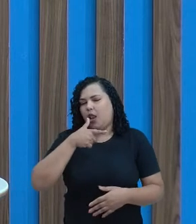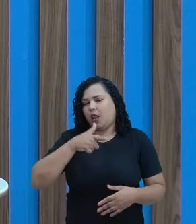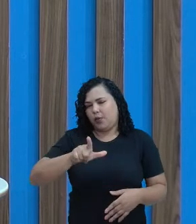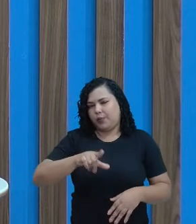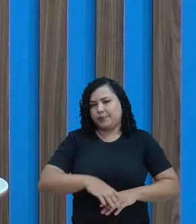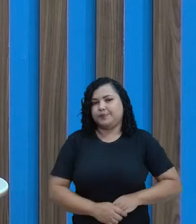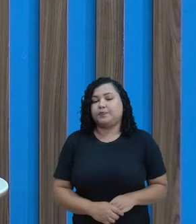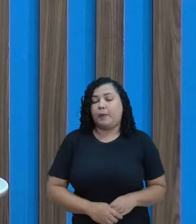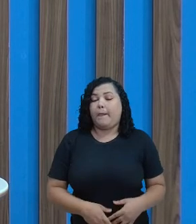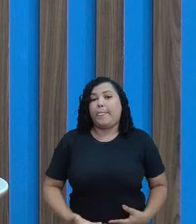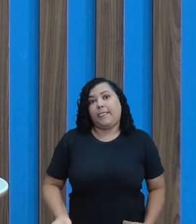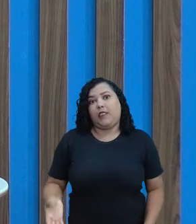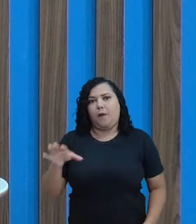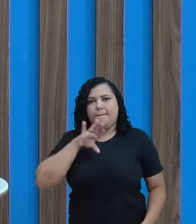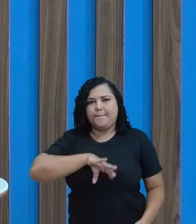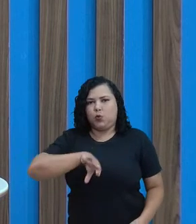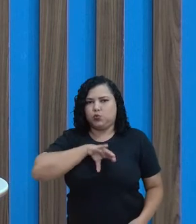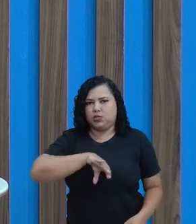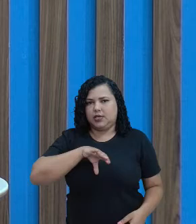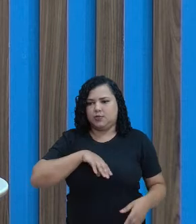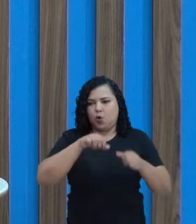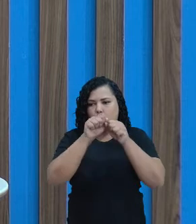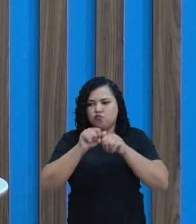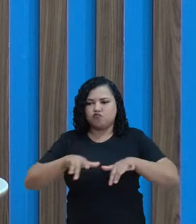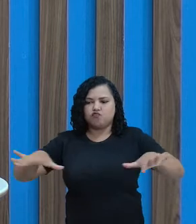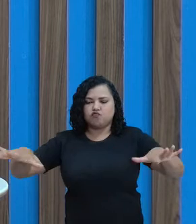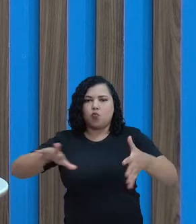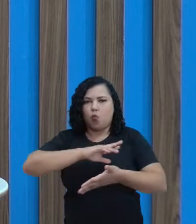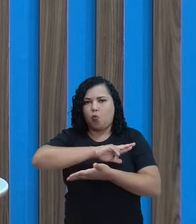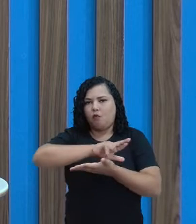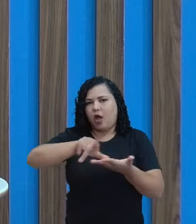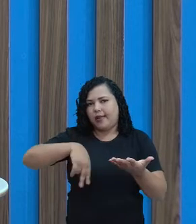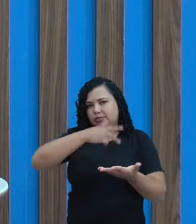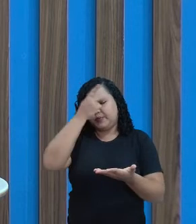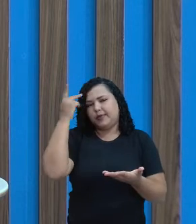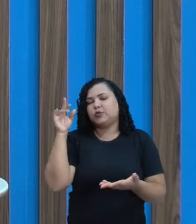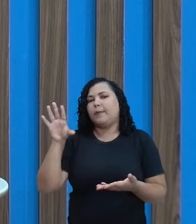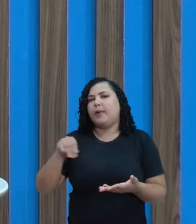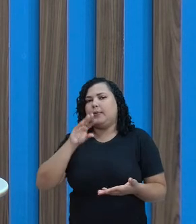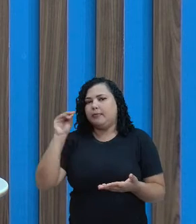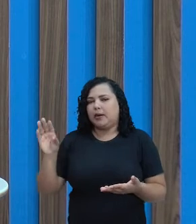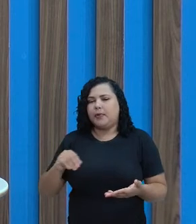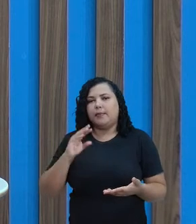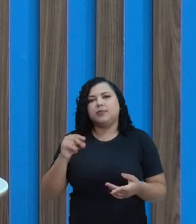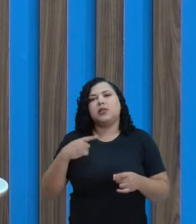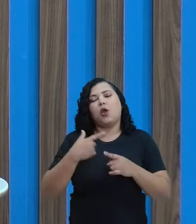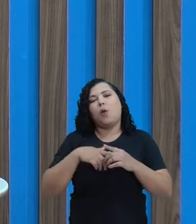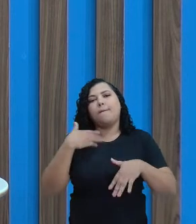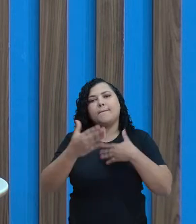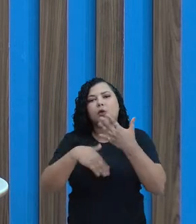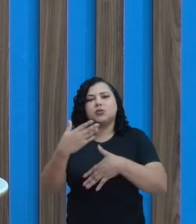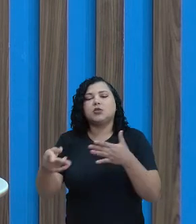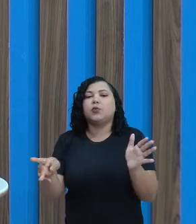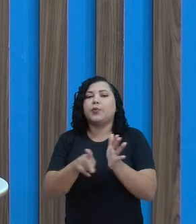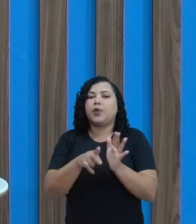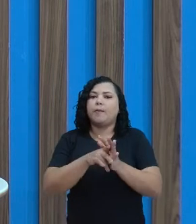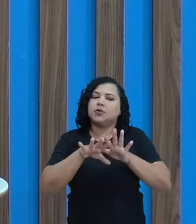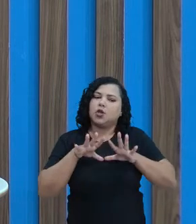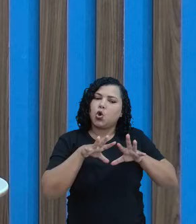do tamanho que é em questão de quantidade de falantes, muito se deve a esse processo de